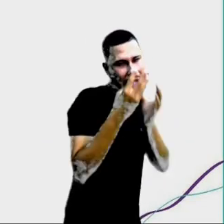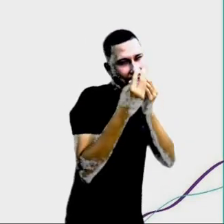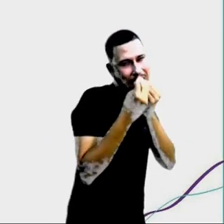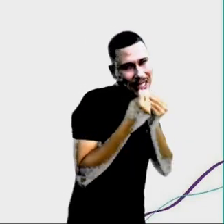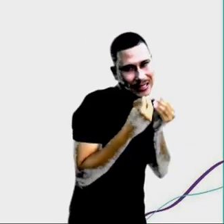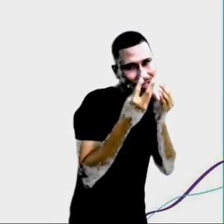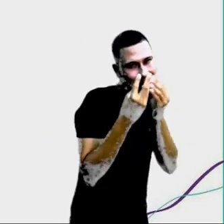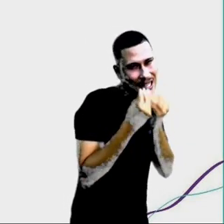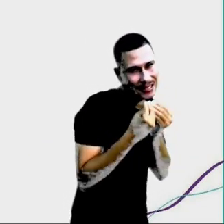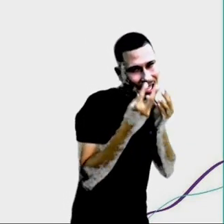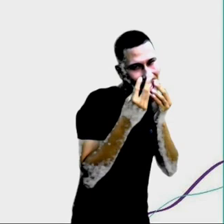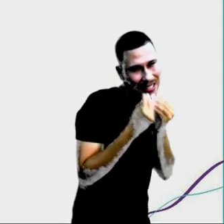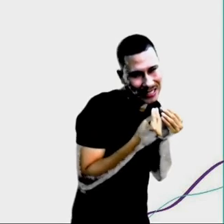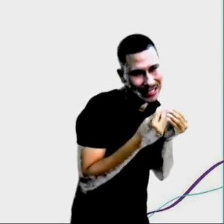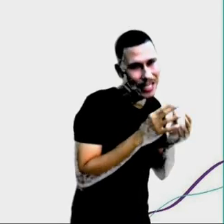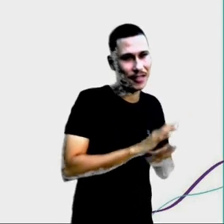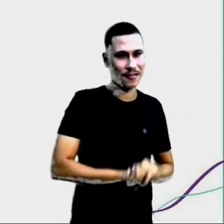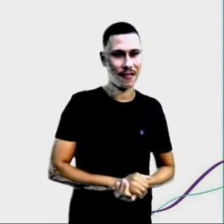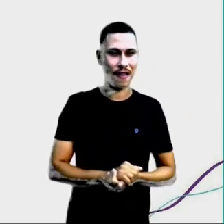pastel.